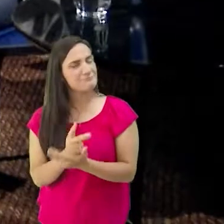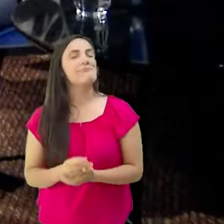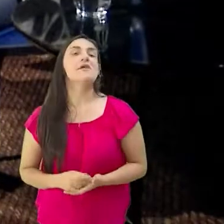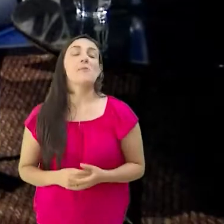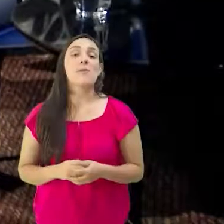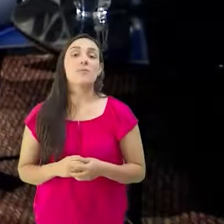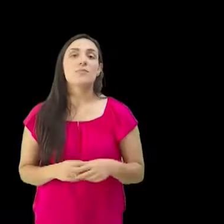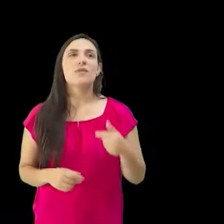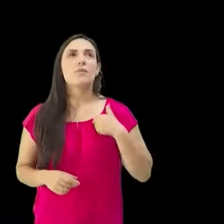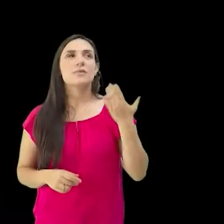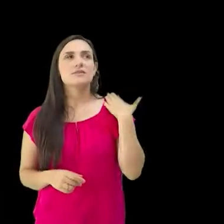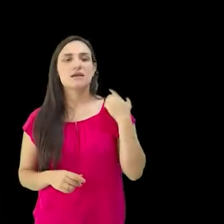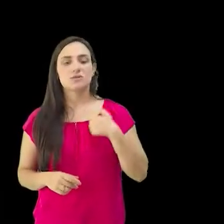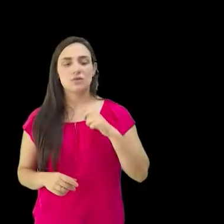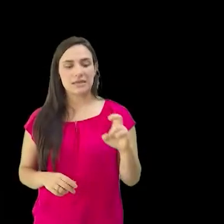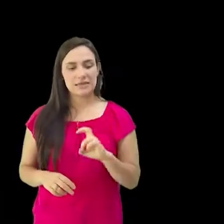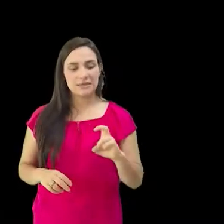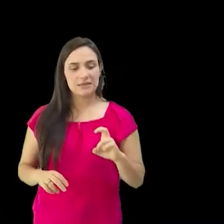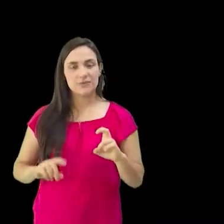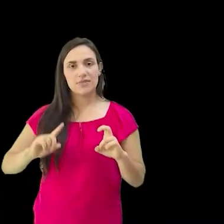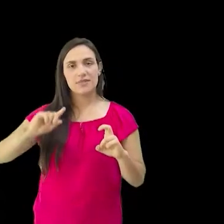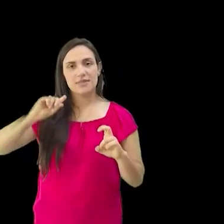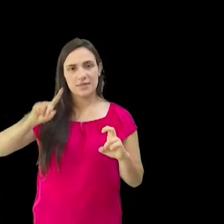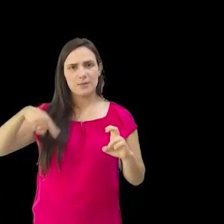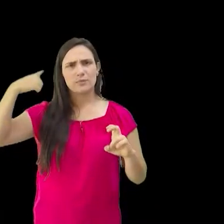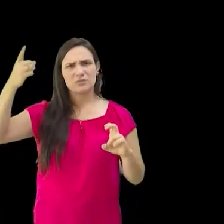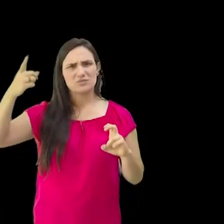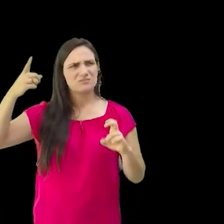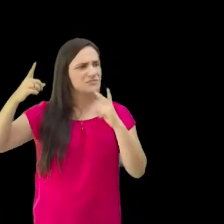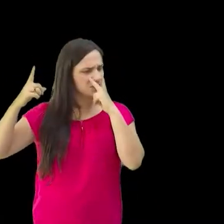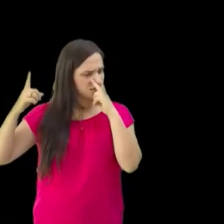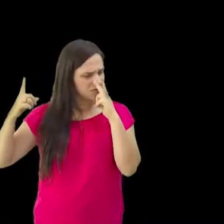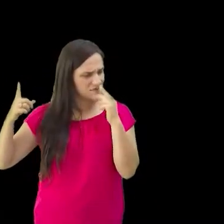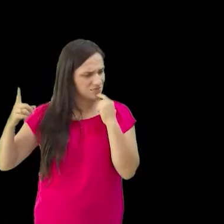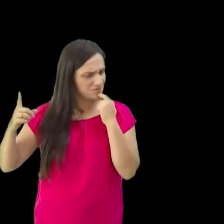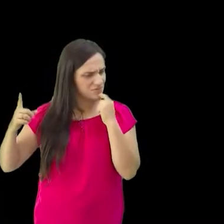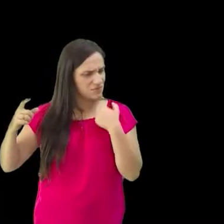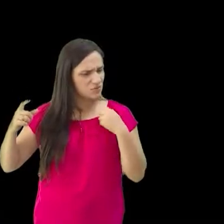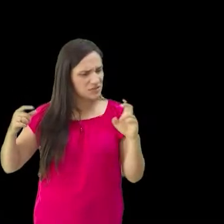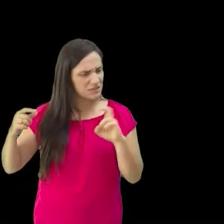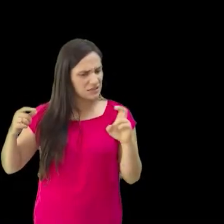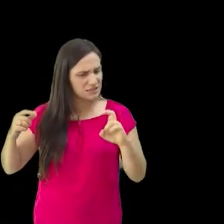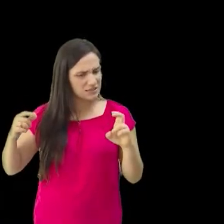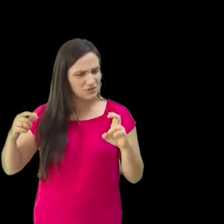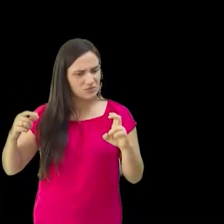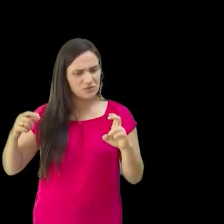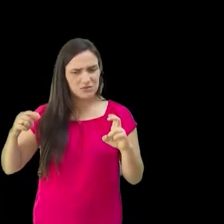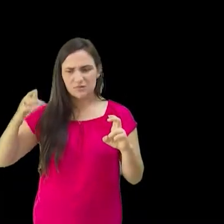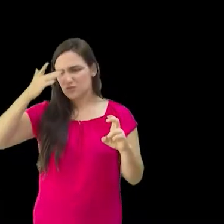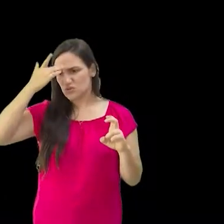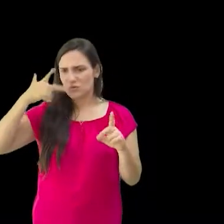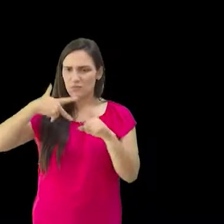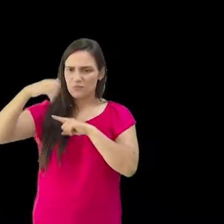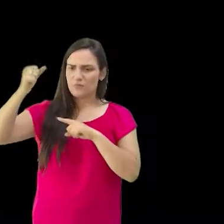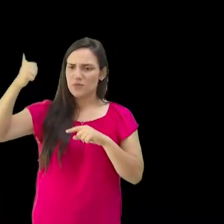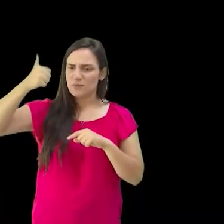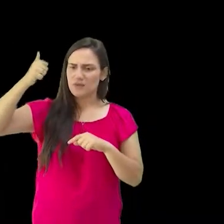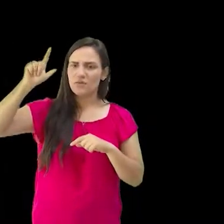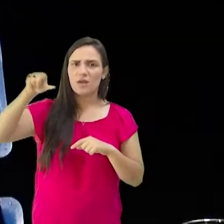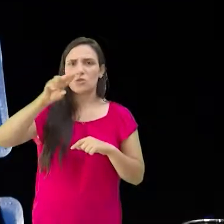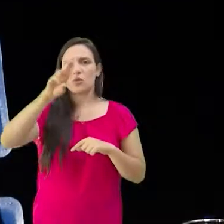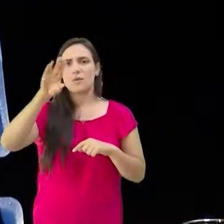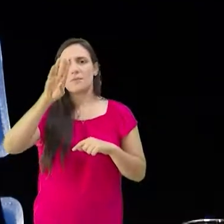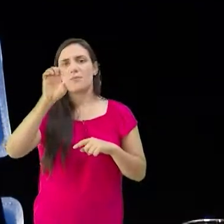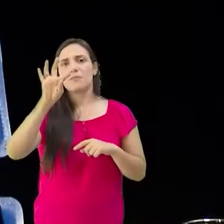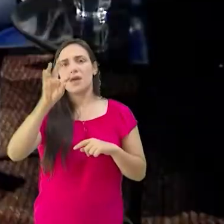eu fiquei uma vez num 5º lugar e uma outra vez... Não, nessa vez que eu fiquei em 5º lugar, quem ganhou foi o Beco Santa Negra.